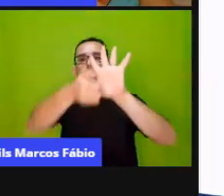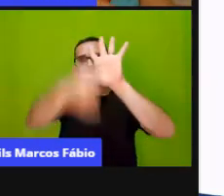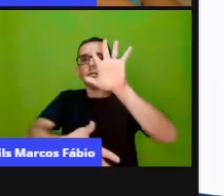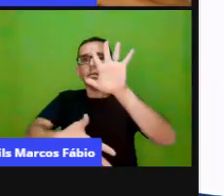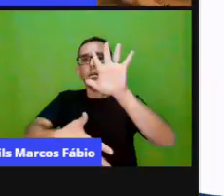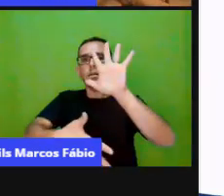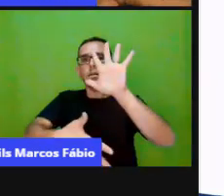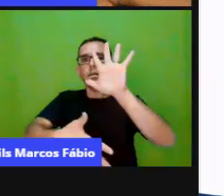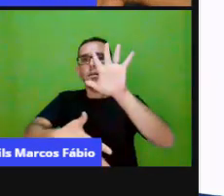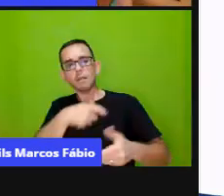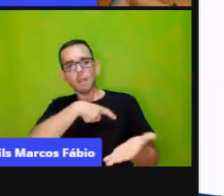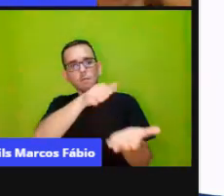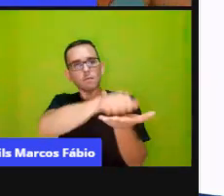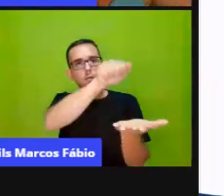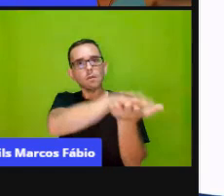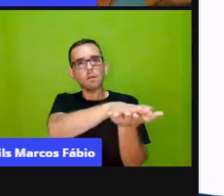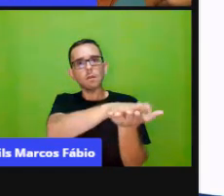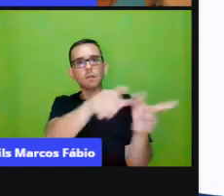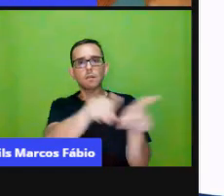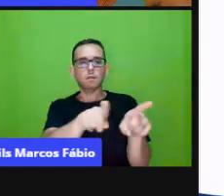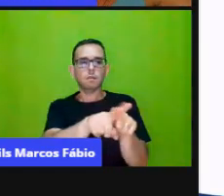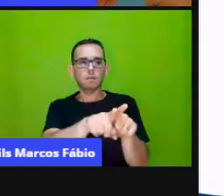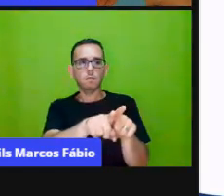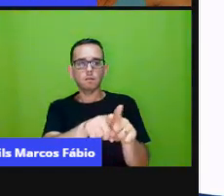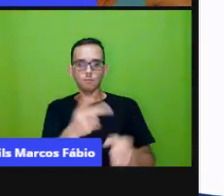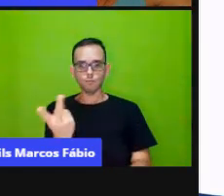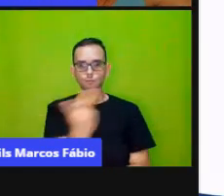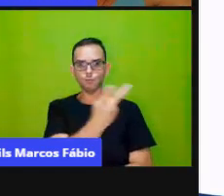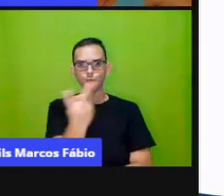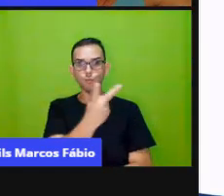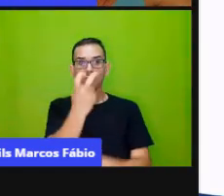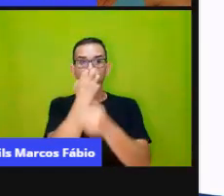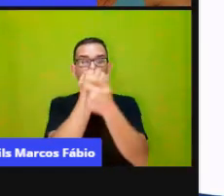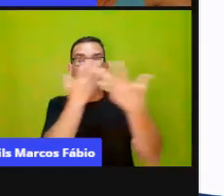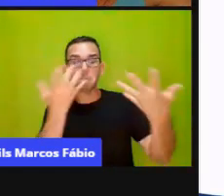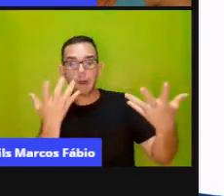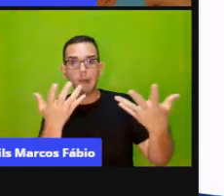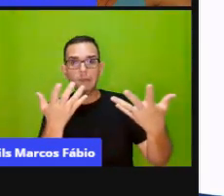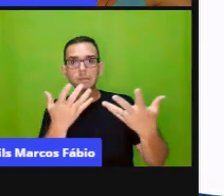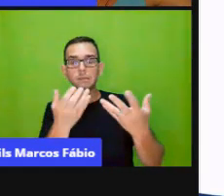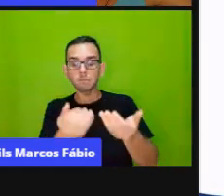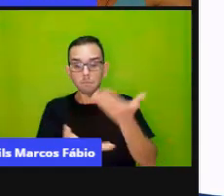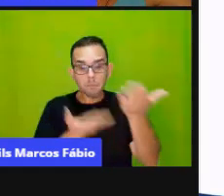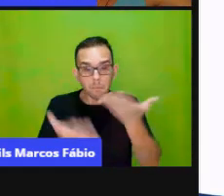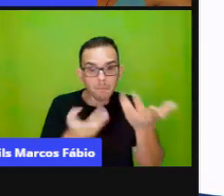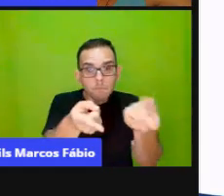passíveis de punição. Bem-estar, os dois estavam numa situação ruim. O próximo, por favor.